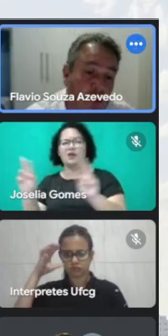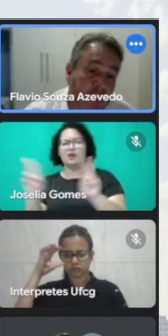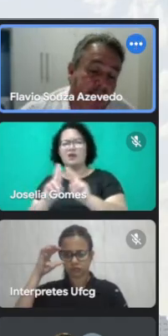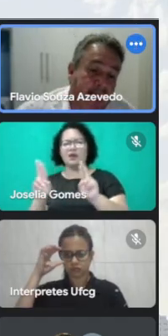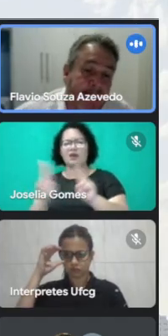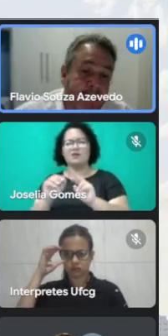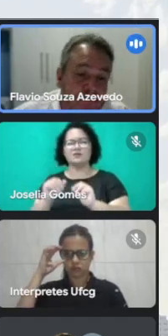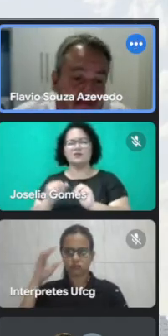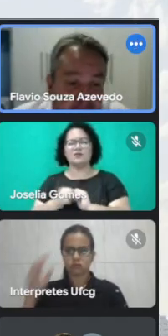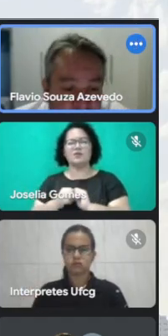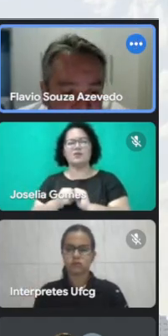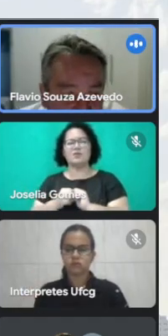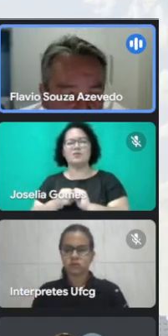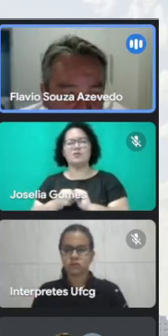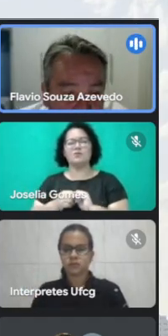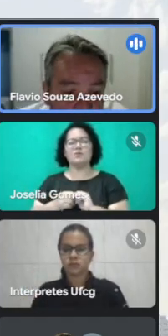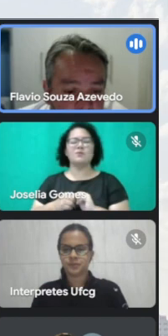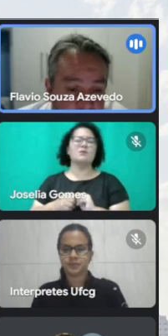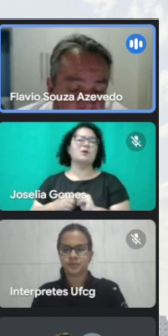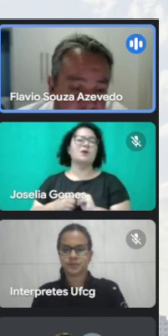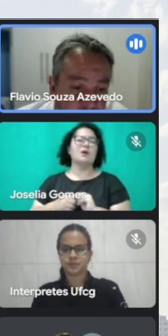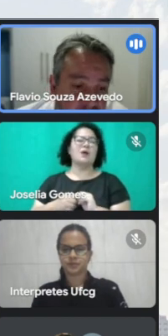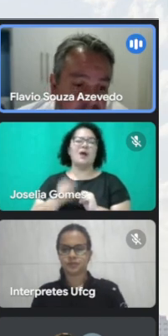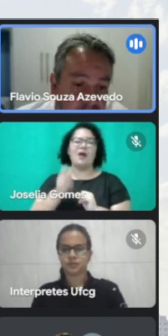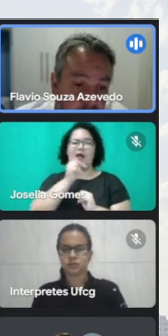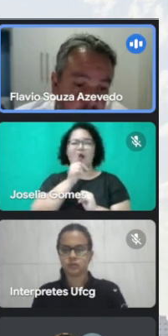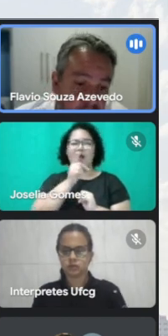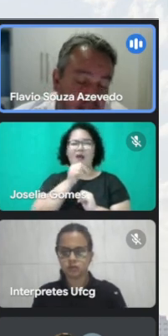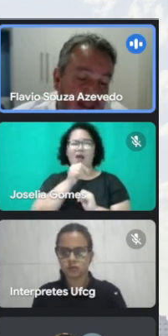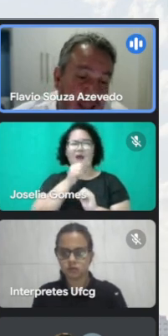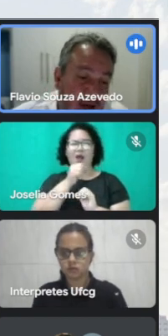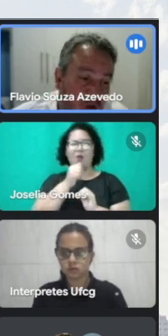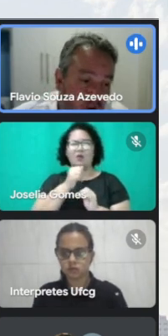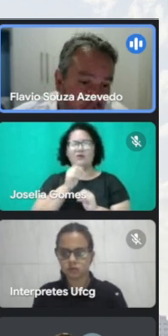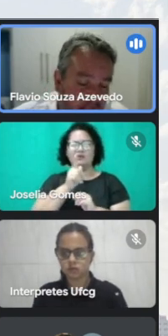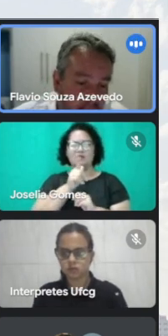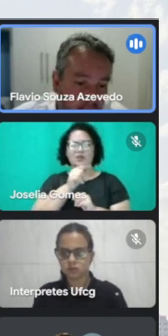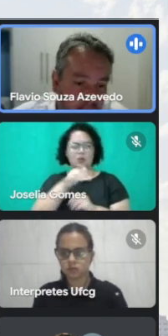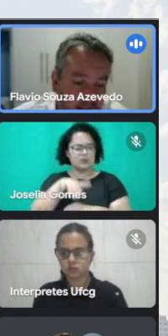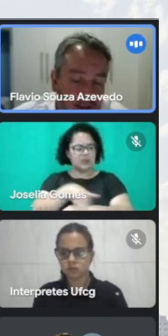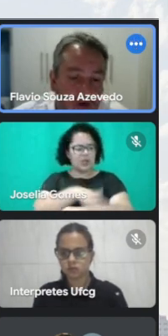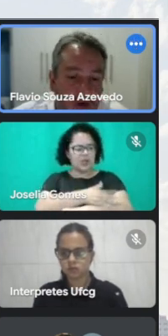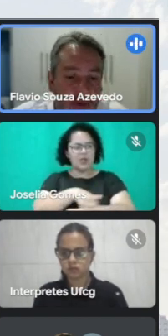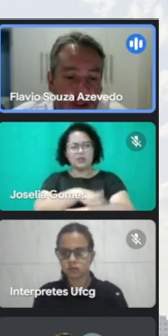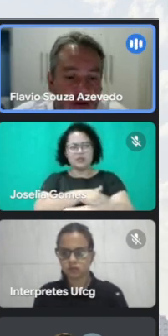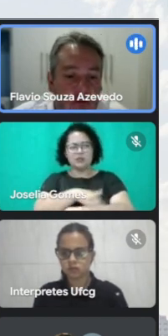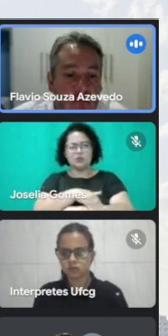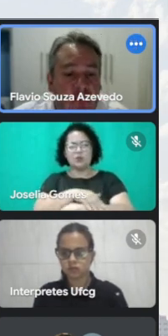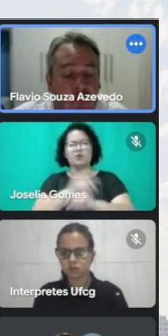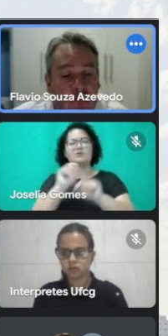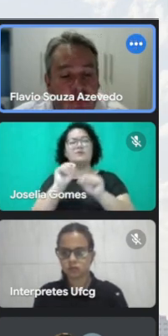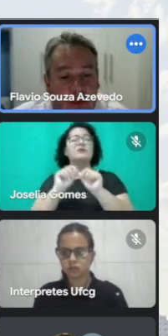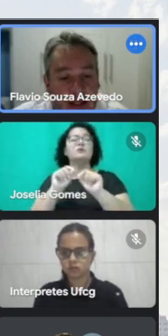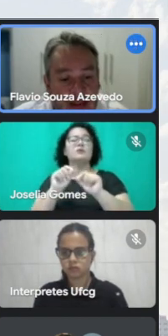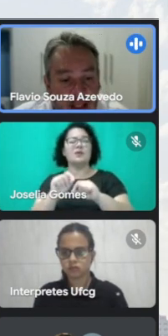remoção de escoamento superficial nas ruas, né? Ele recolhe aquele